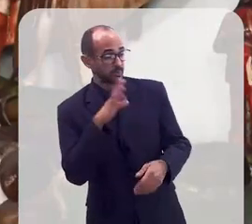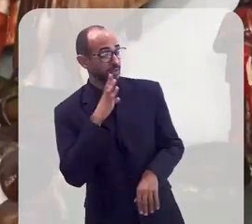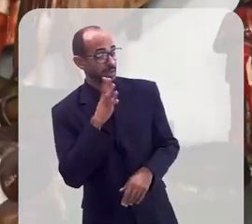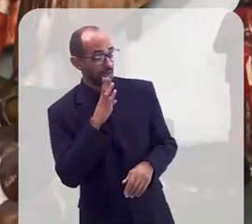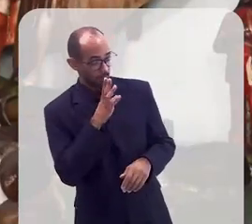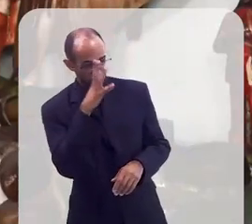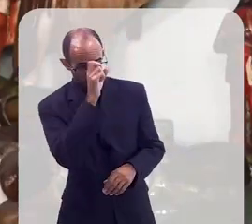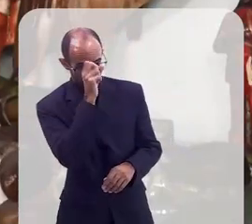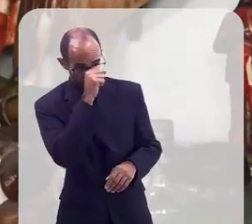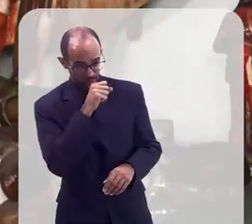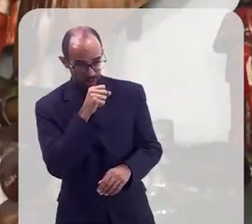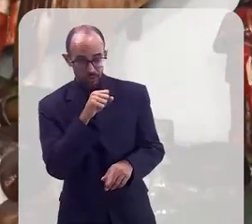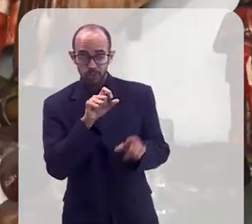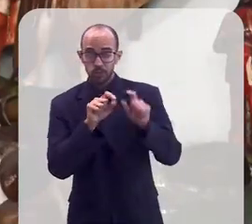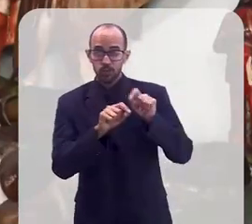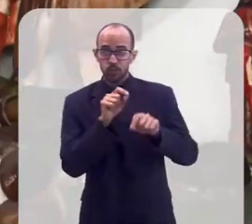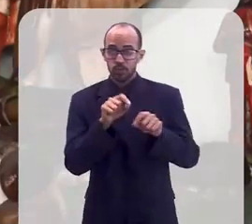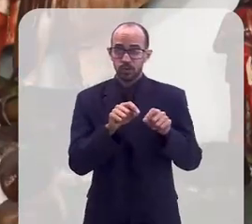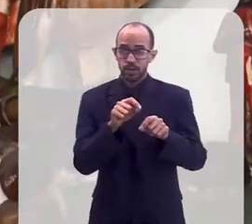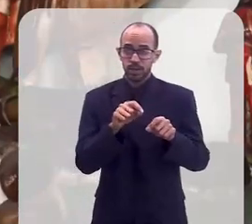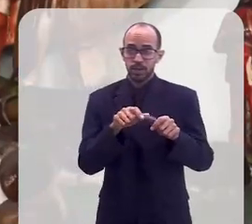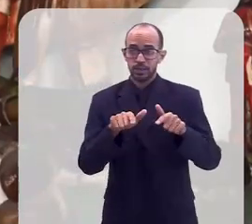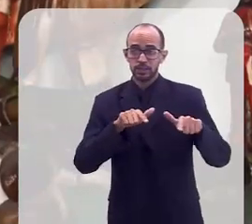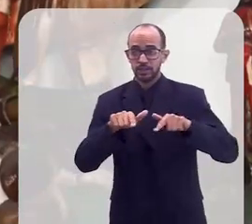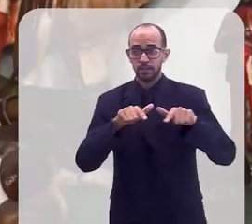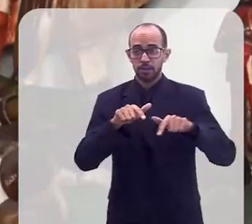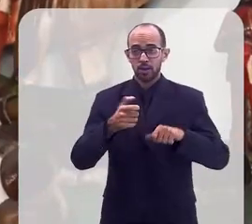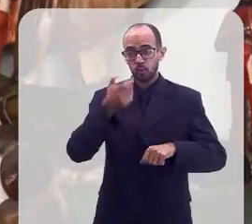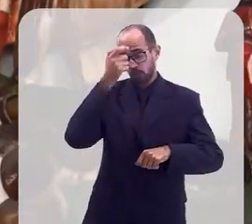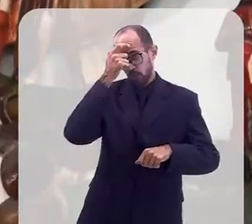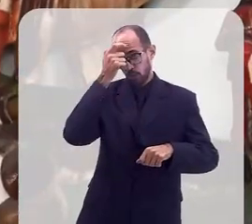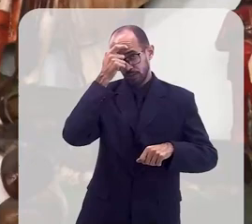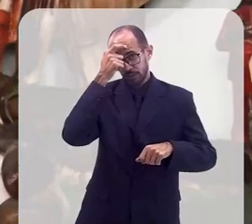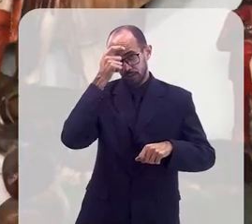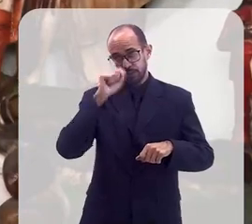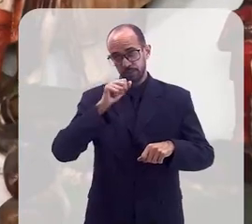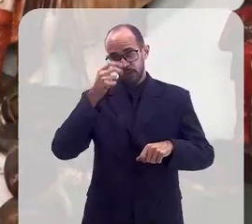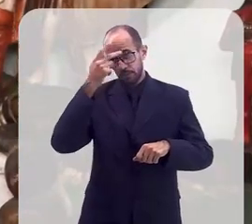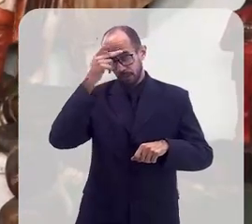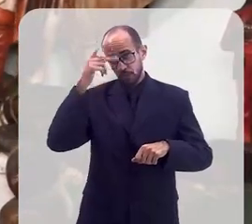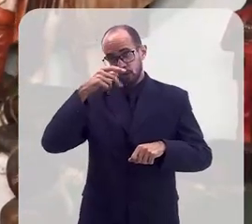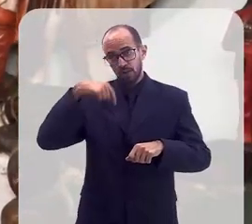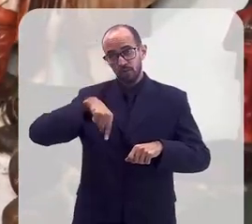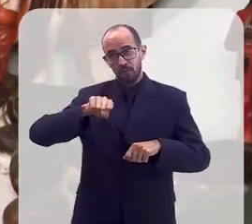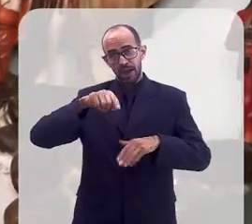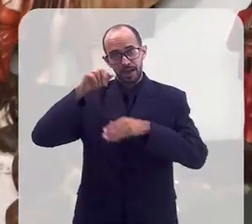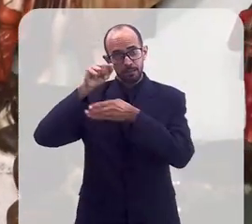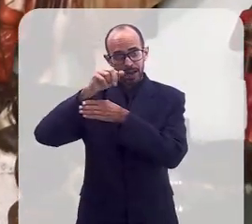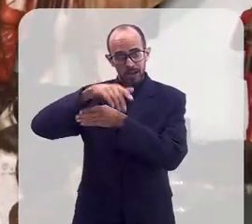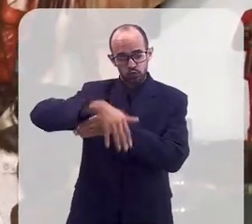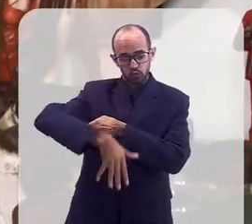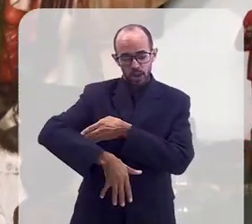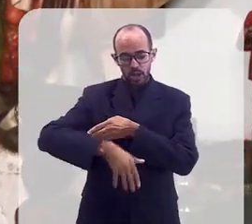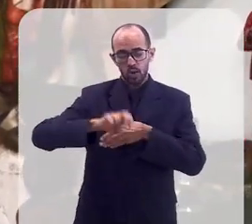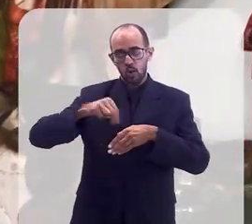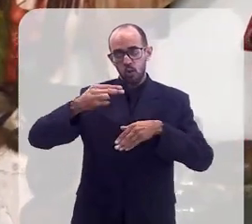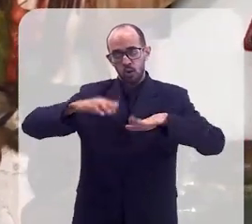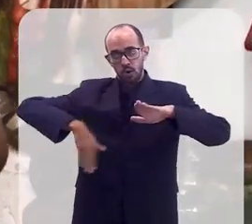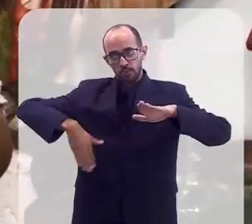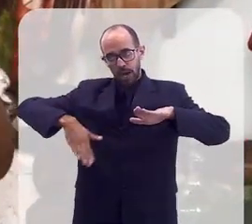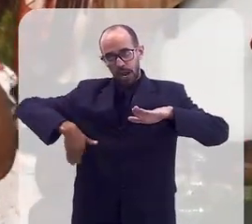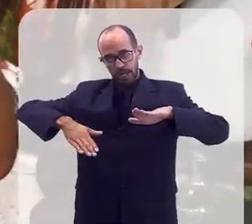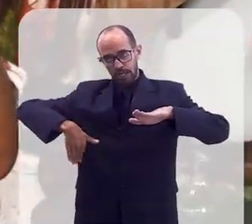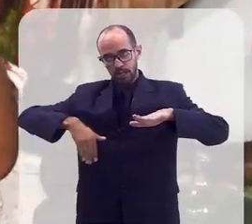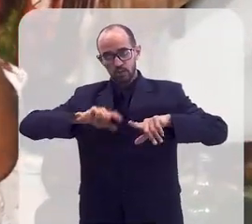no Muda, que eu aprendi com eles, é que eles fazem um trabalho de conscientização. As pessoas que vão na cachoeira, que vão na